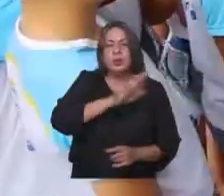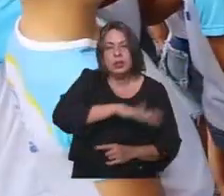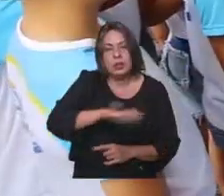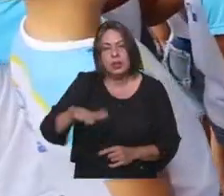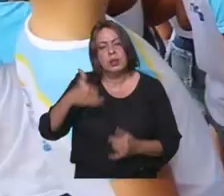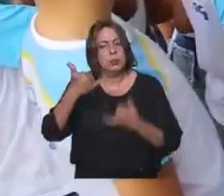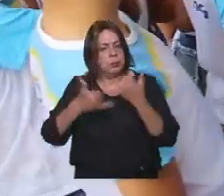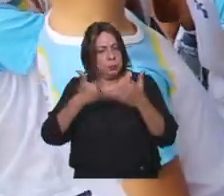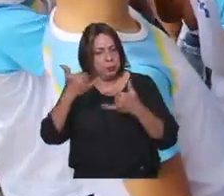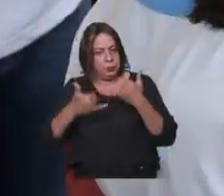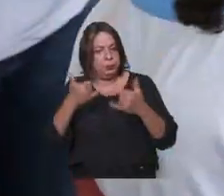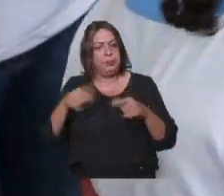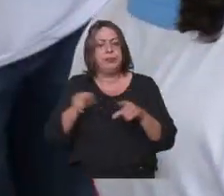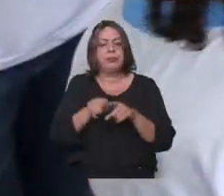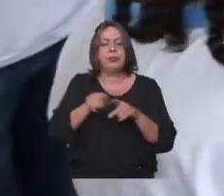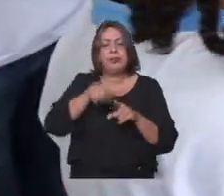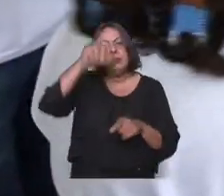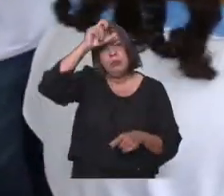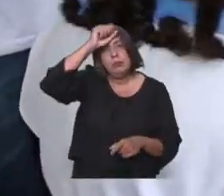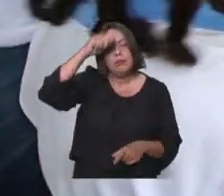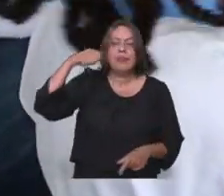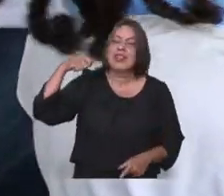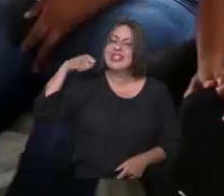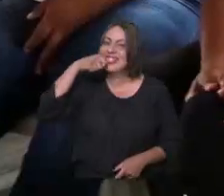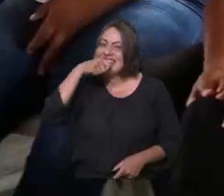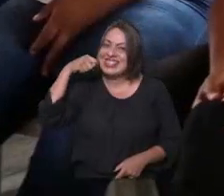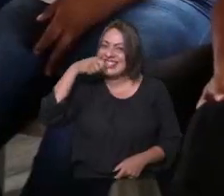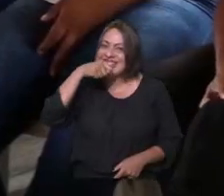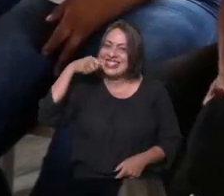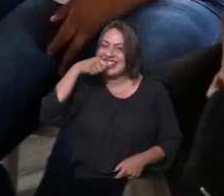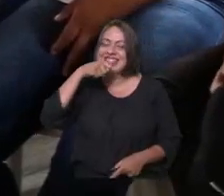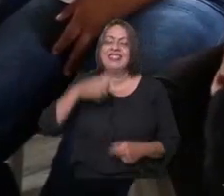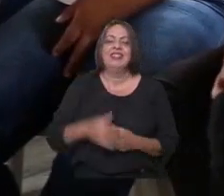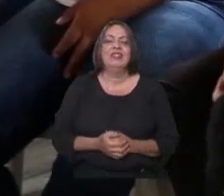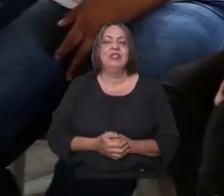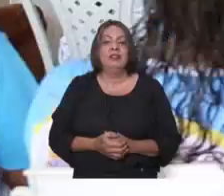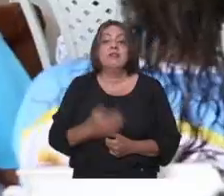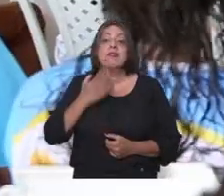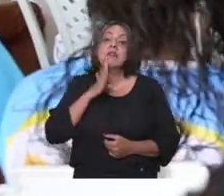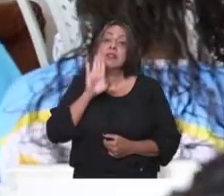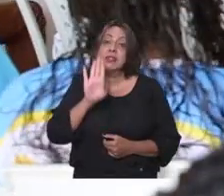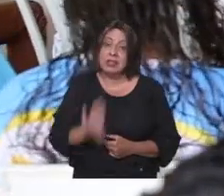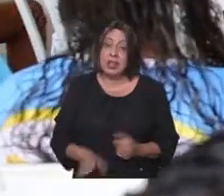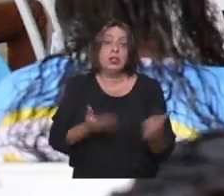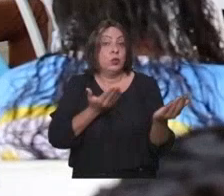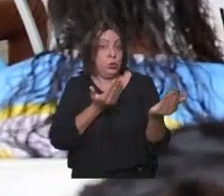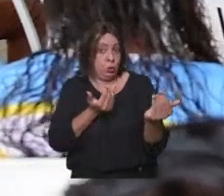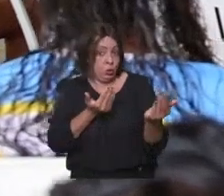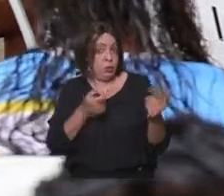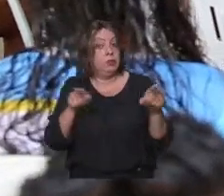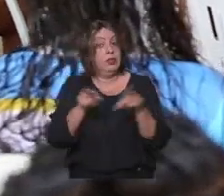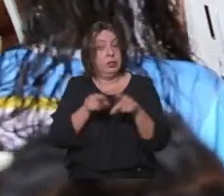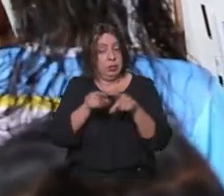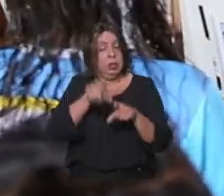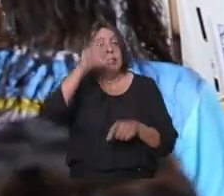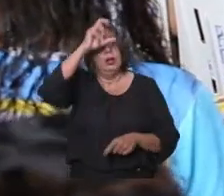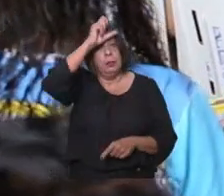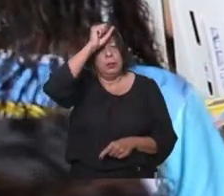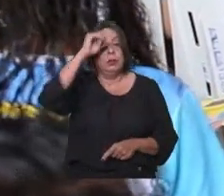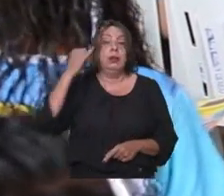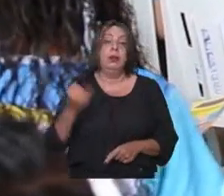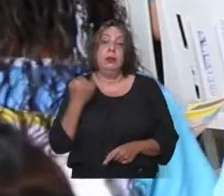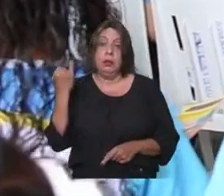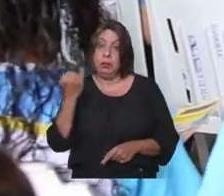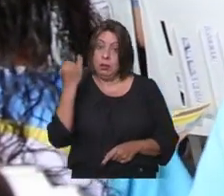brincaram e também aprenderam a escovar os dentes. À tarde, os jovens também aprenderam a importância